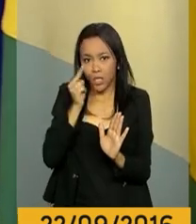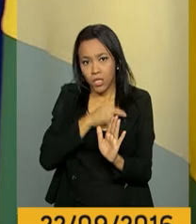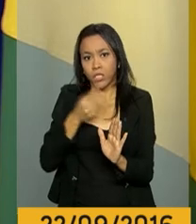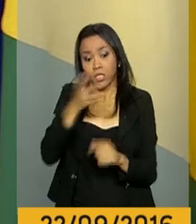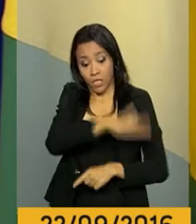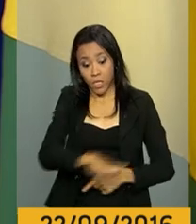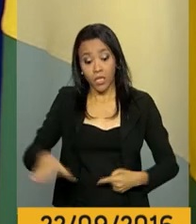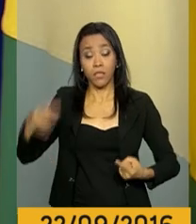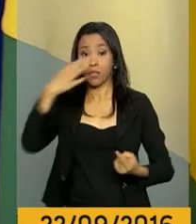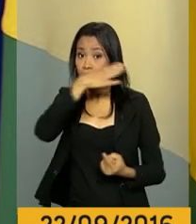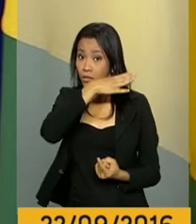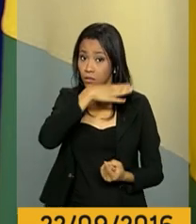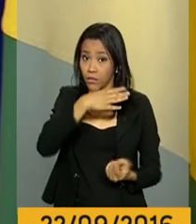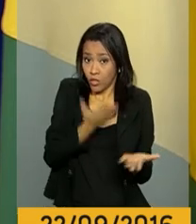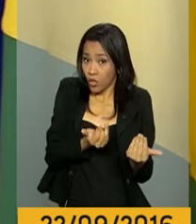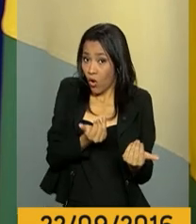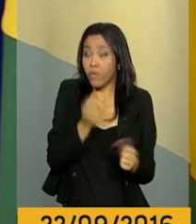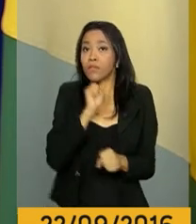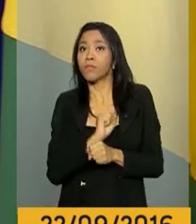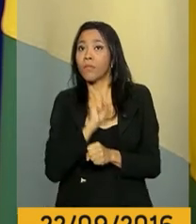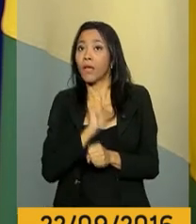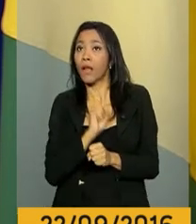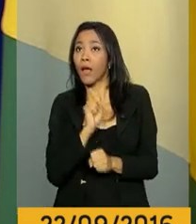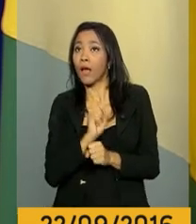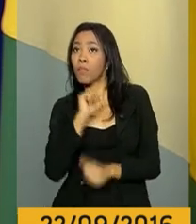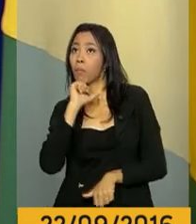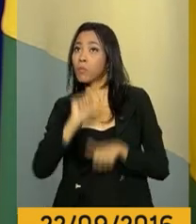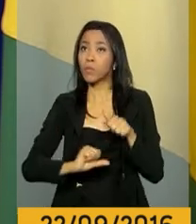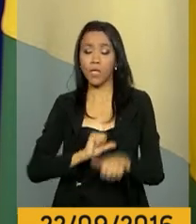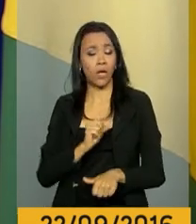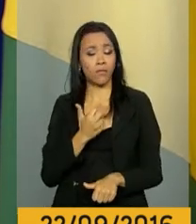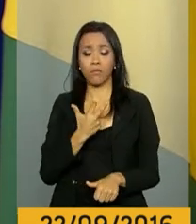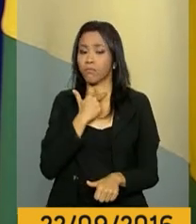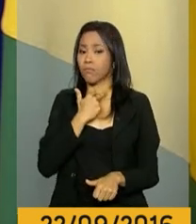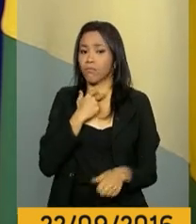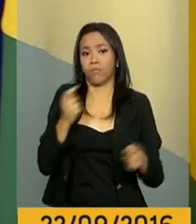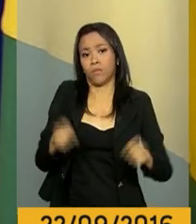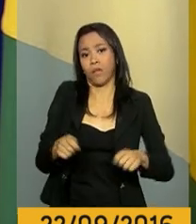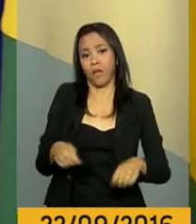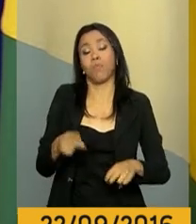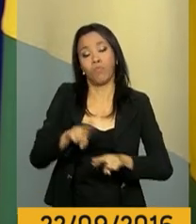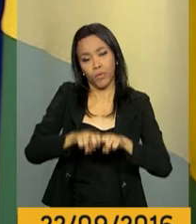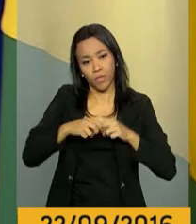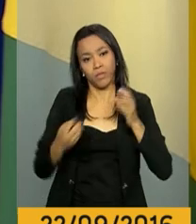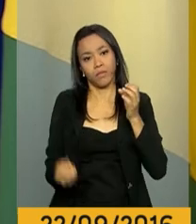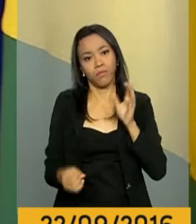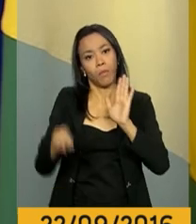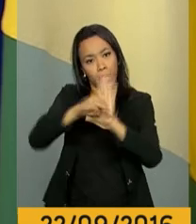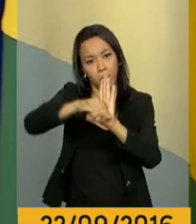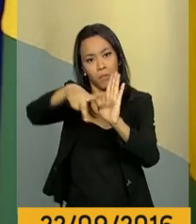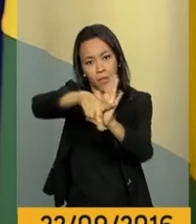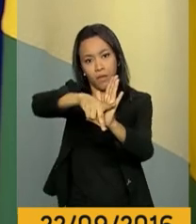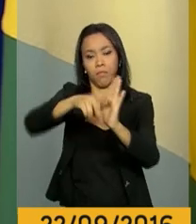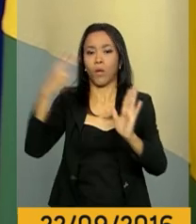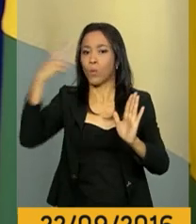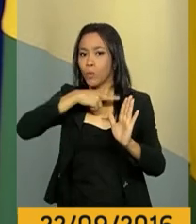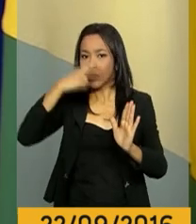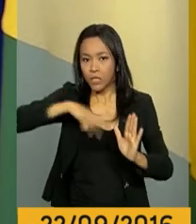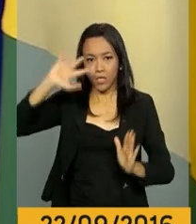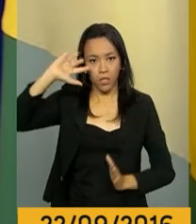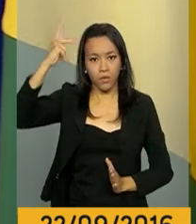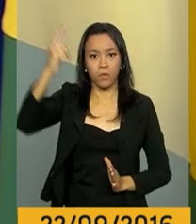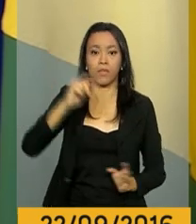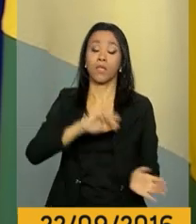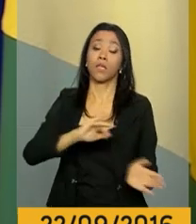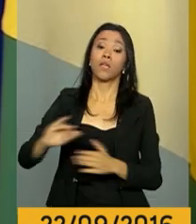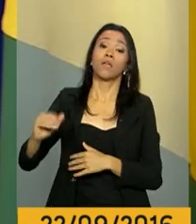crianças e jovens não pode aguardar e daí a ideia da Medida Provisória deve portanto ajudar os cidadãos